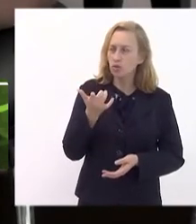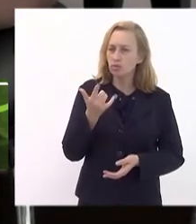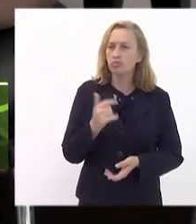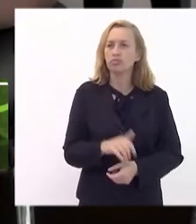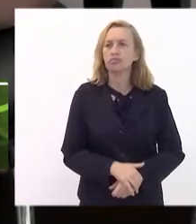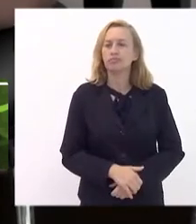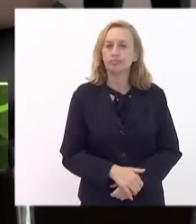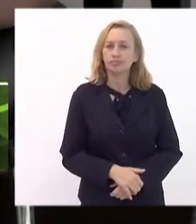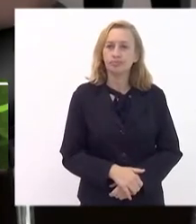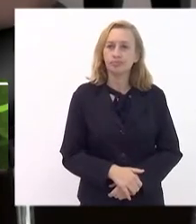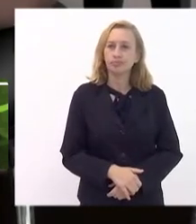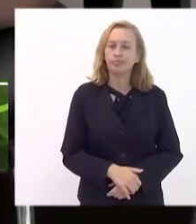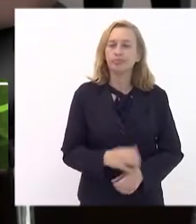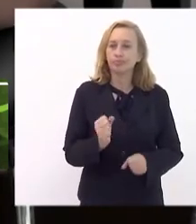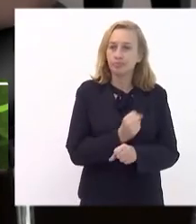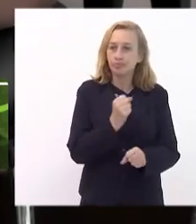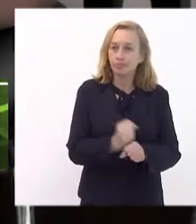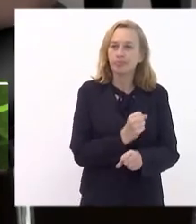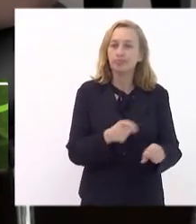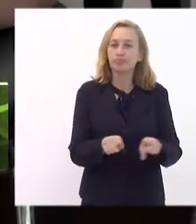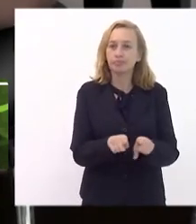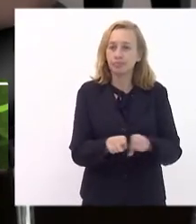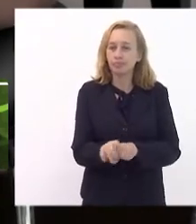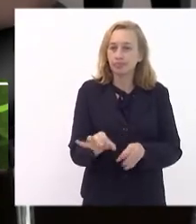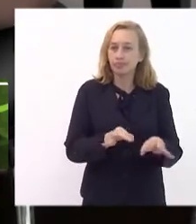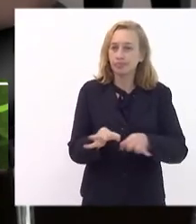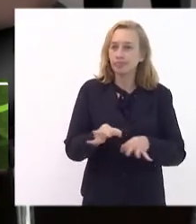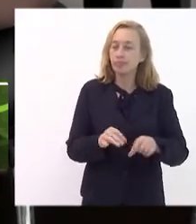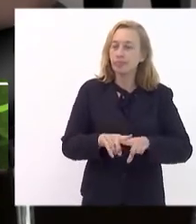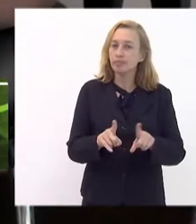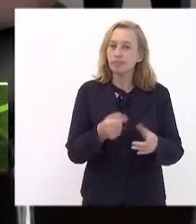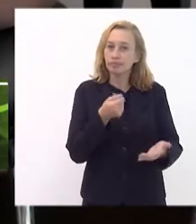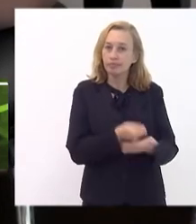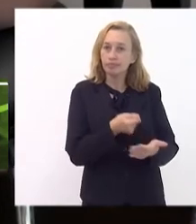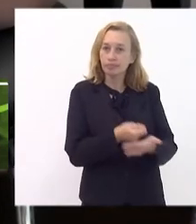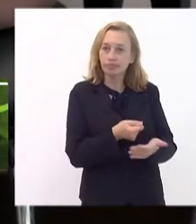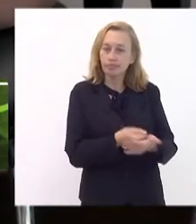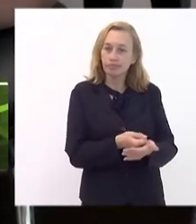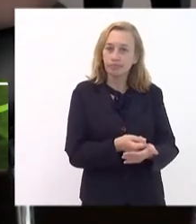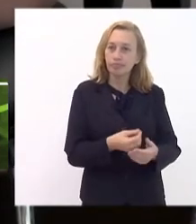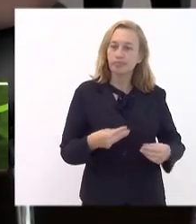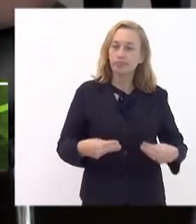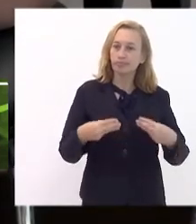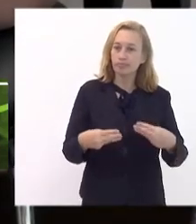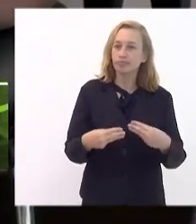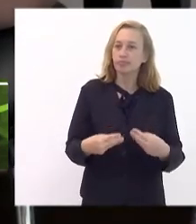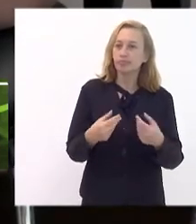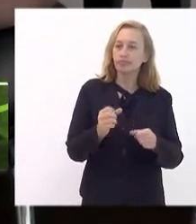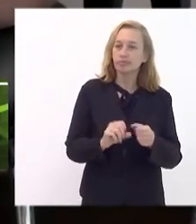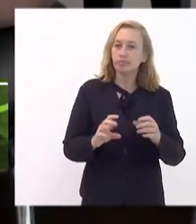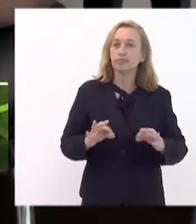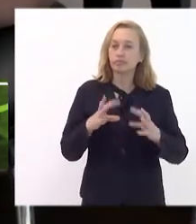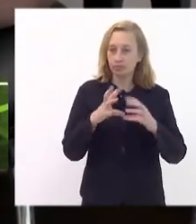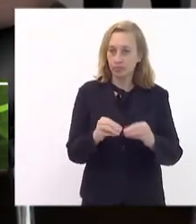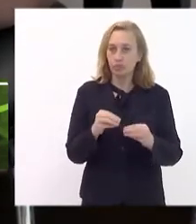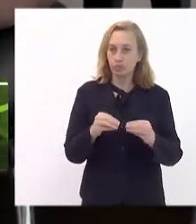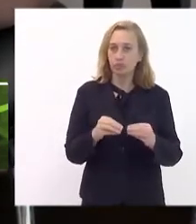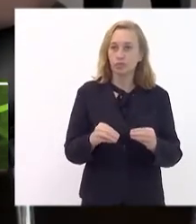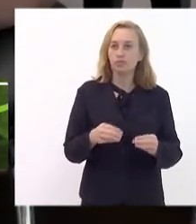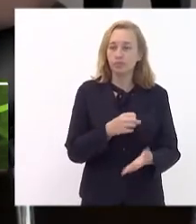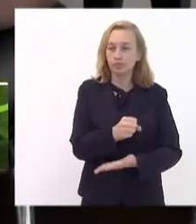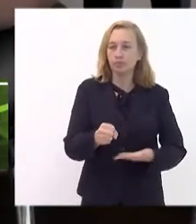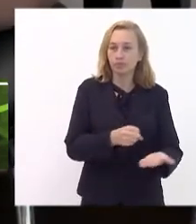e para obra e projeto. Sendo que foi uma exigência do Ministério que a gente fizesse estudos de alternativa, projeto